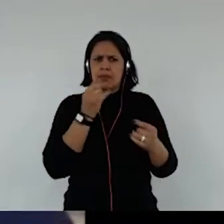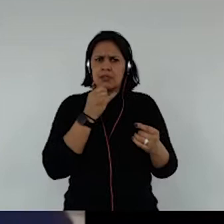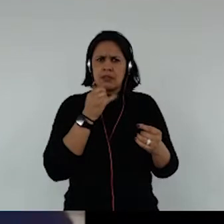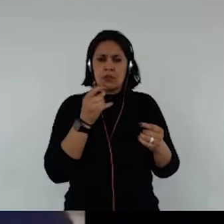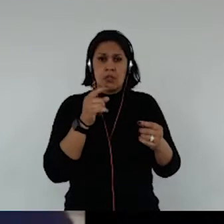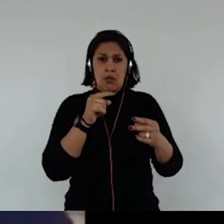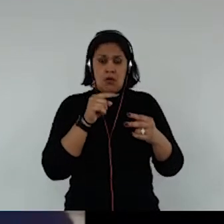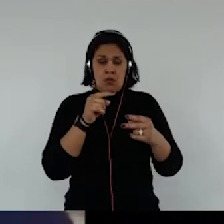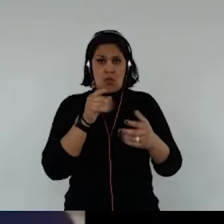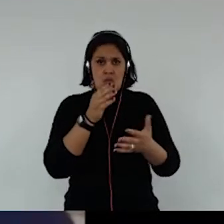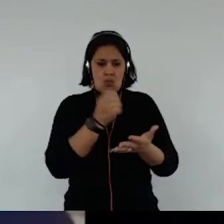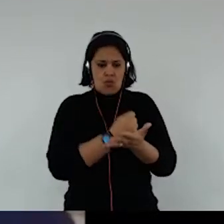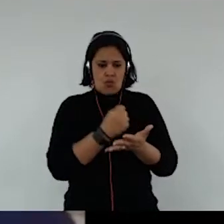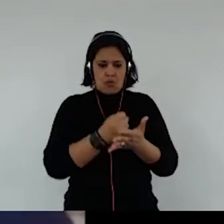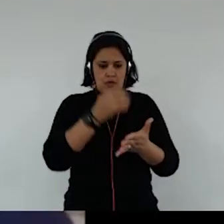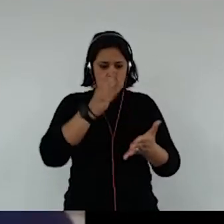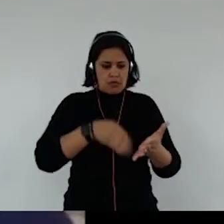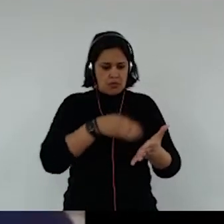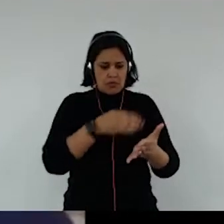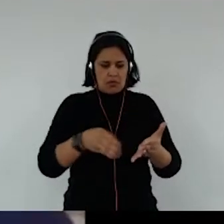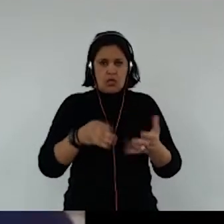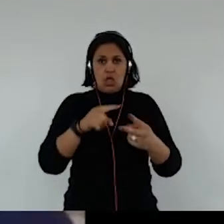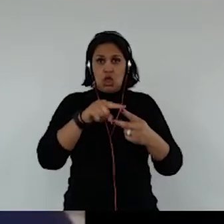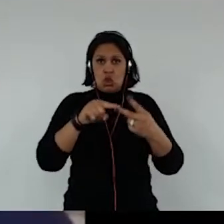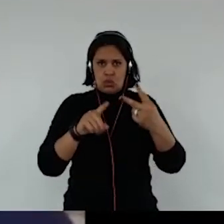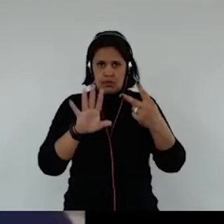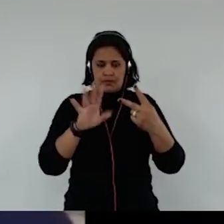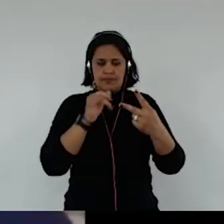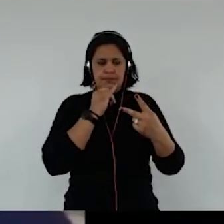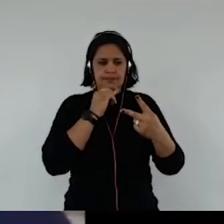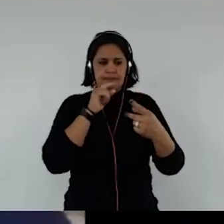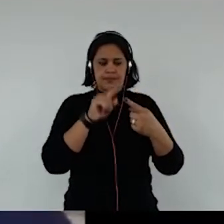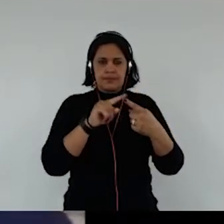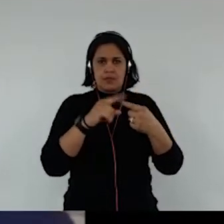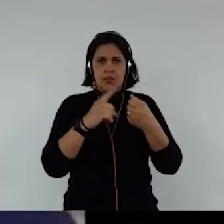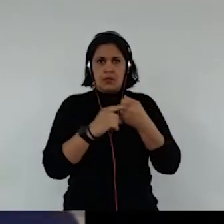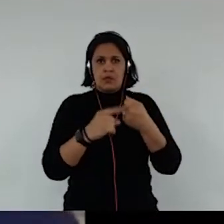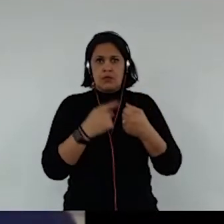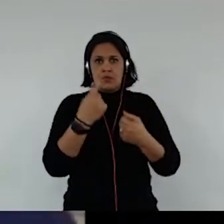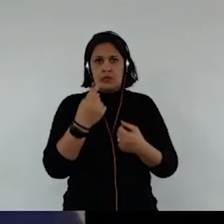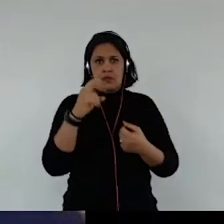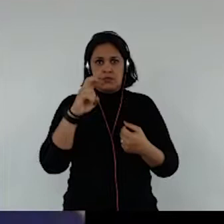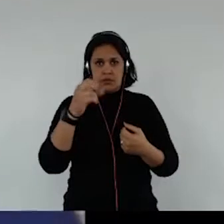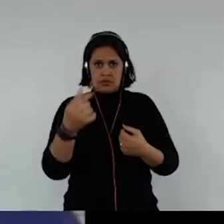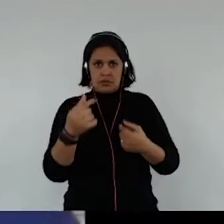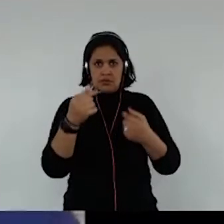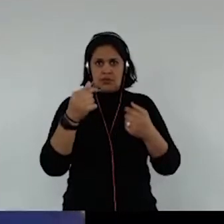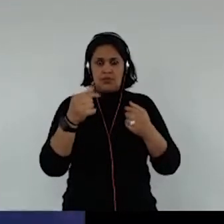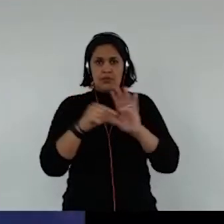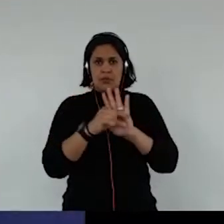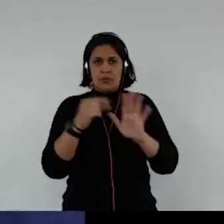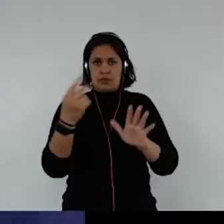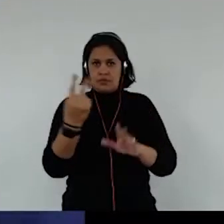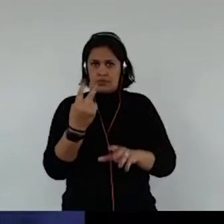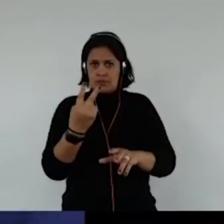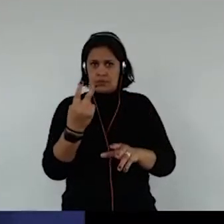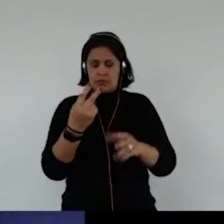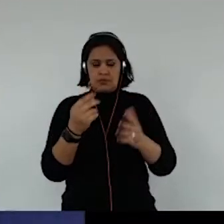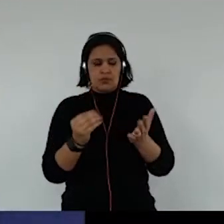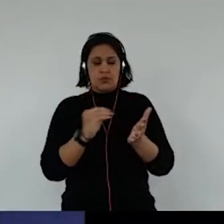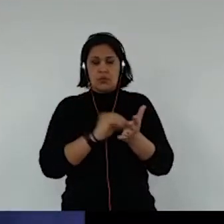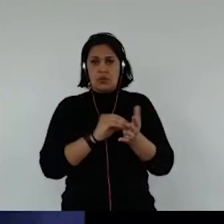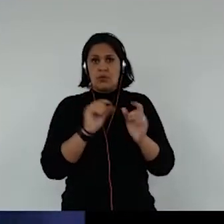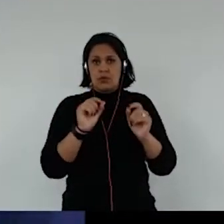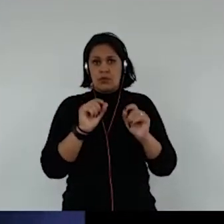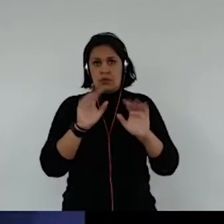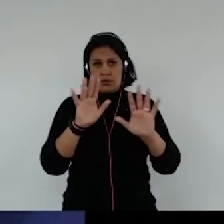duas situações. Um desequilíbrio originário, no artigo 157, parágrafo 2º, diz que não se decretará